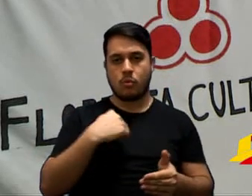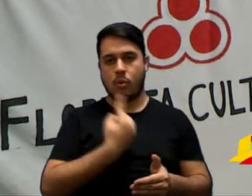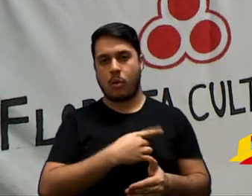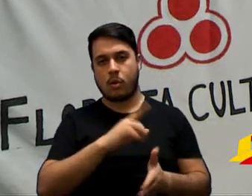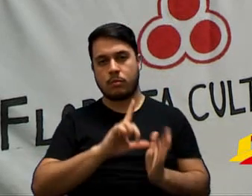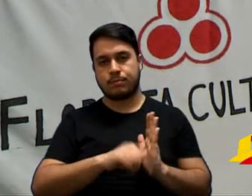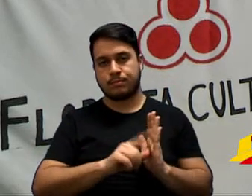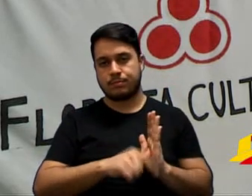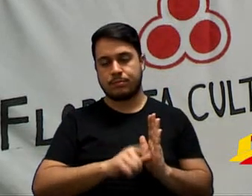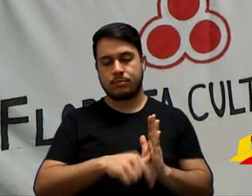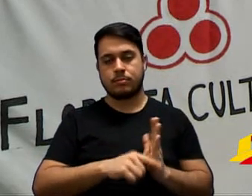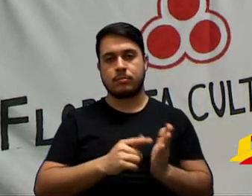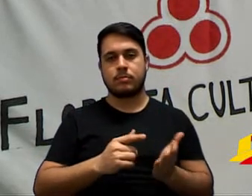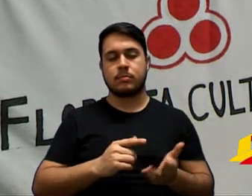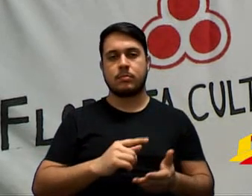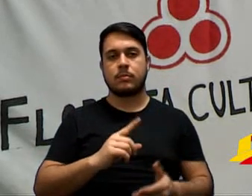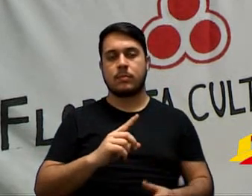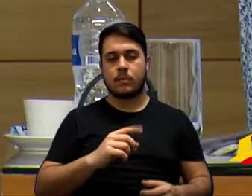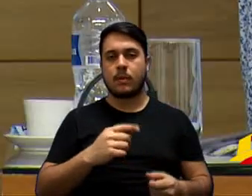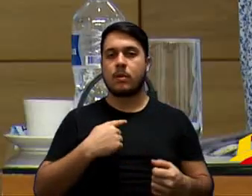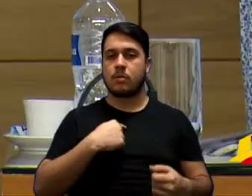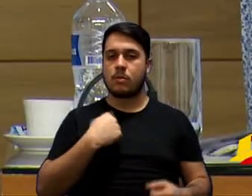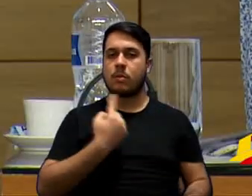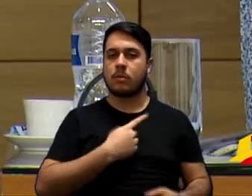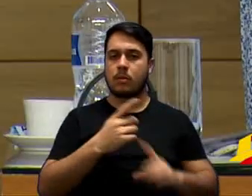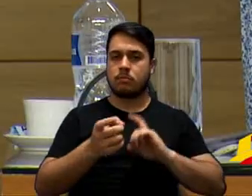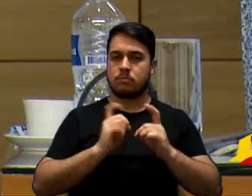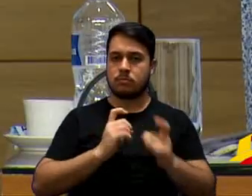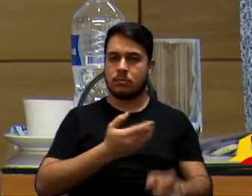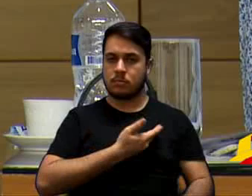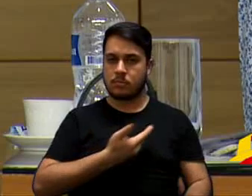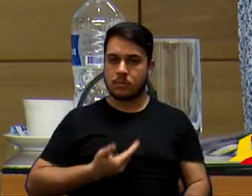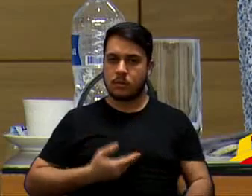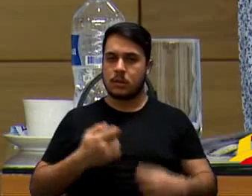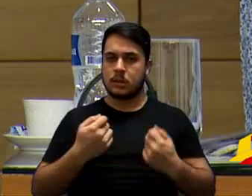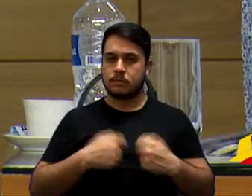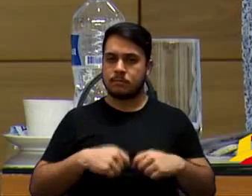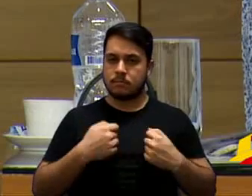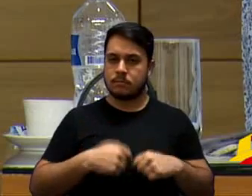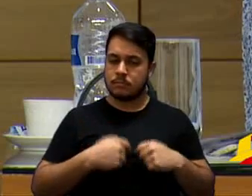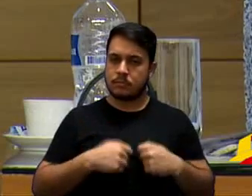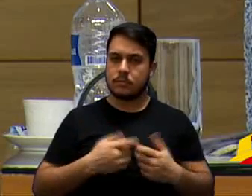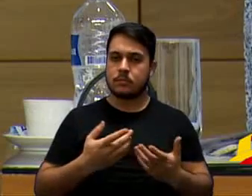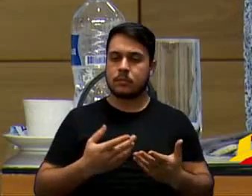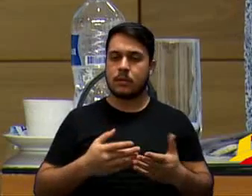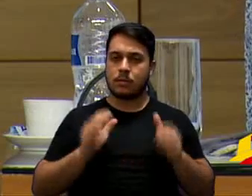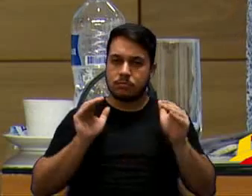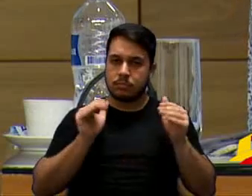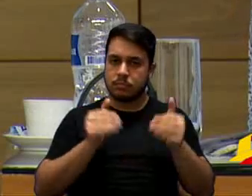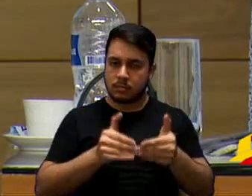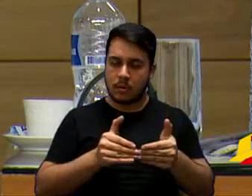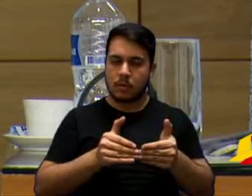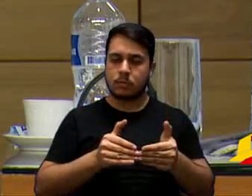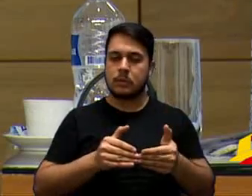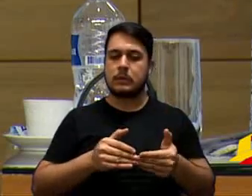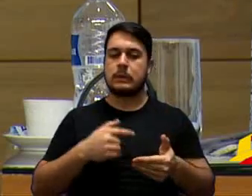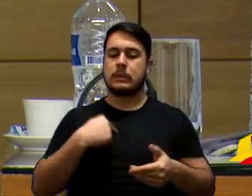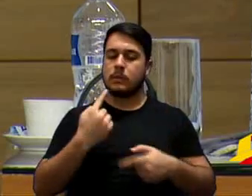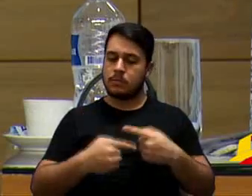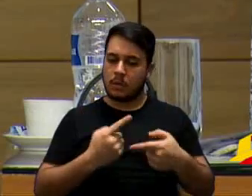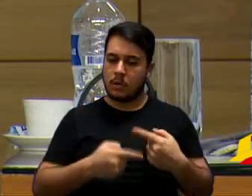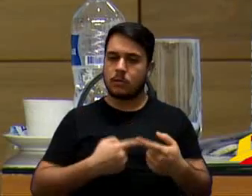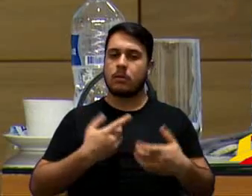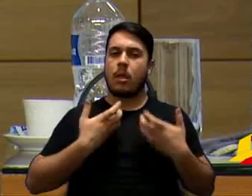audiência pública que tem que tirar alguns encaminhamentos e não nós vamos até se desgaste vai acabando silvio santos cada dia mais por não